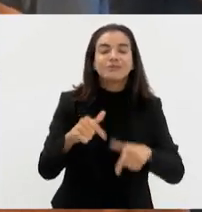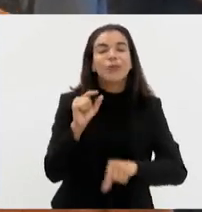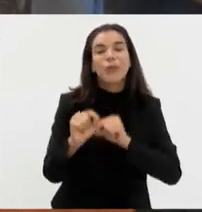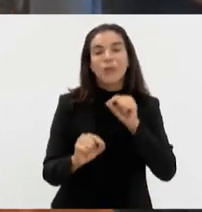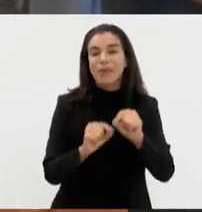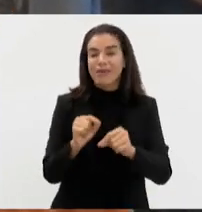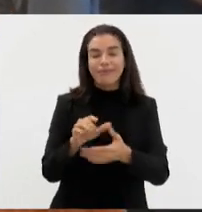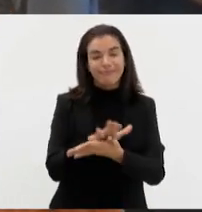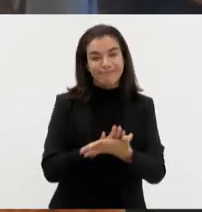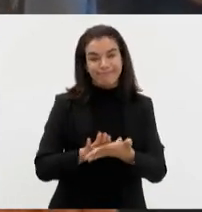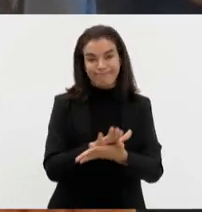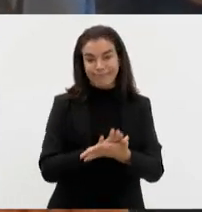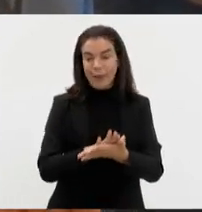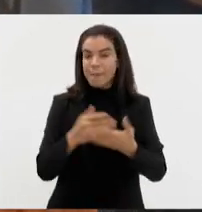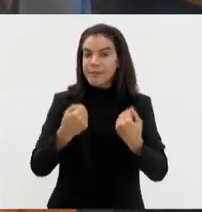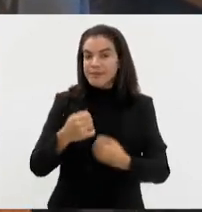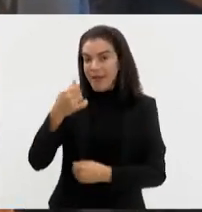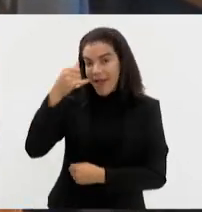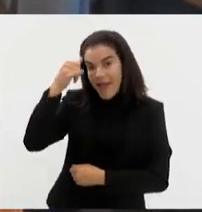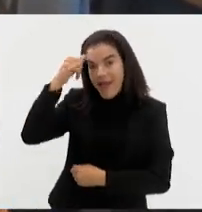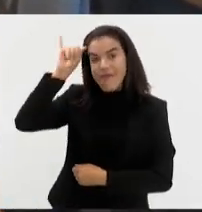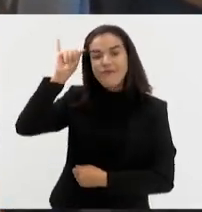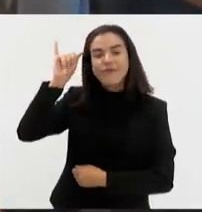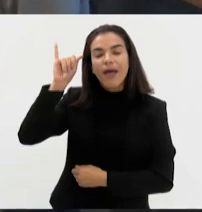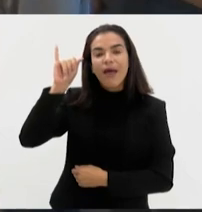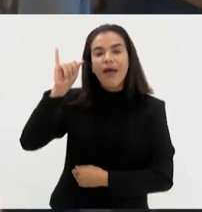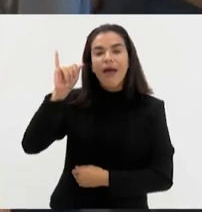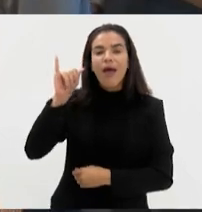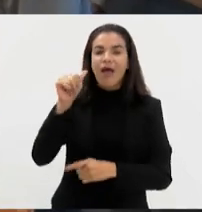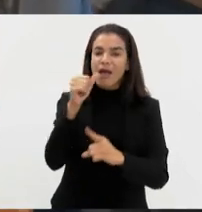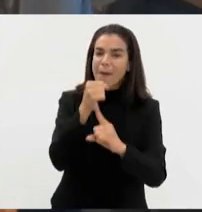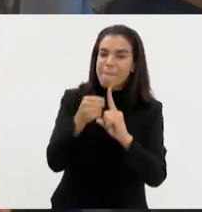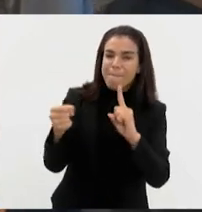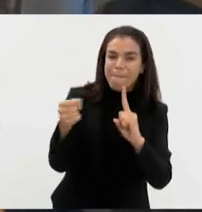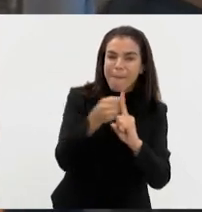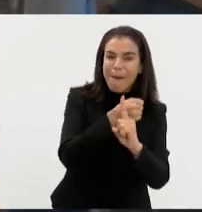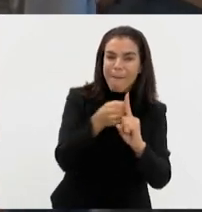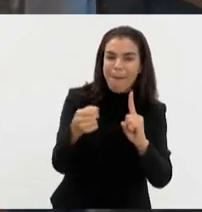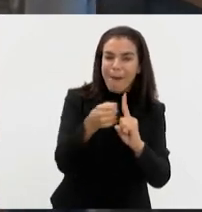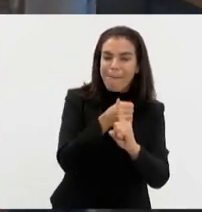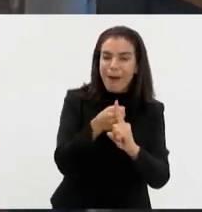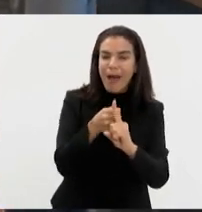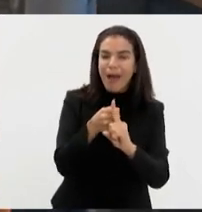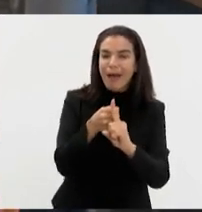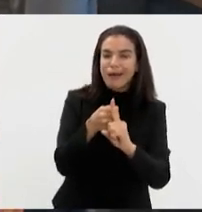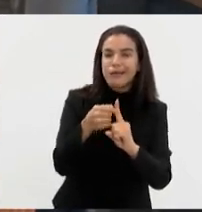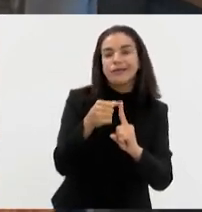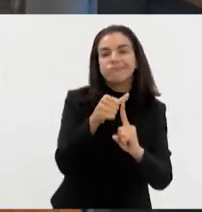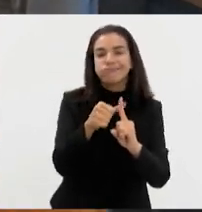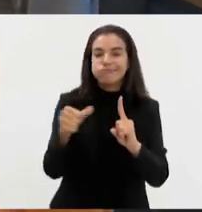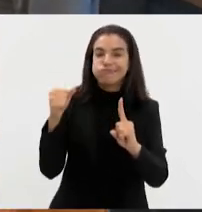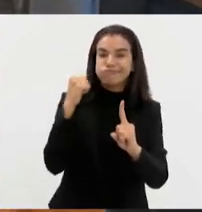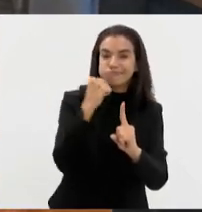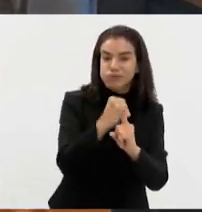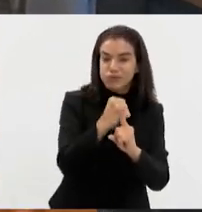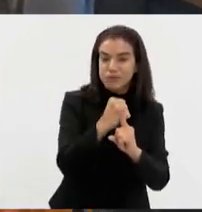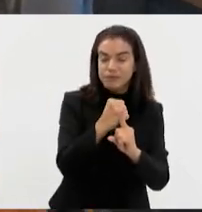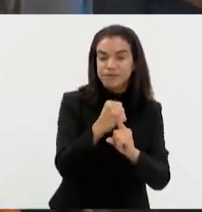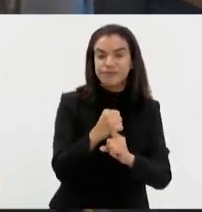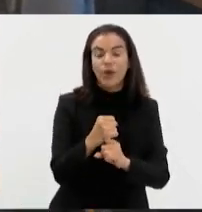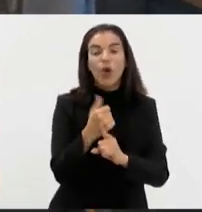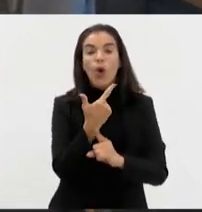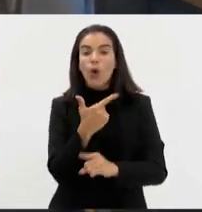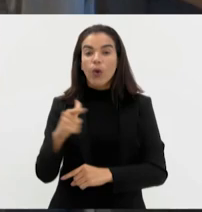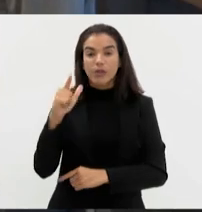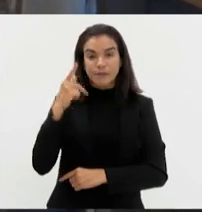gente precisa evitar que ela chegue a ser violentada e tenha um final trágico. Outra política que é importante,